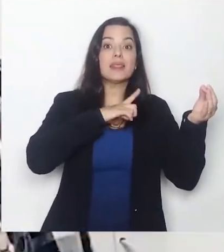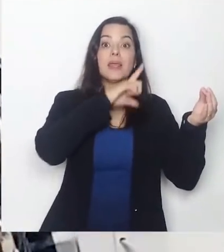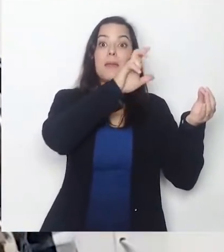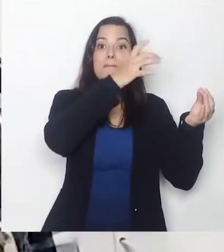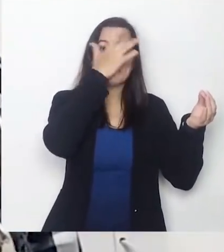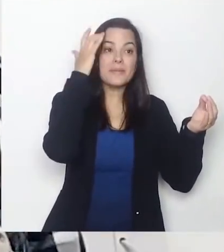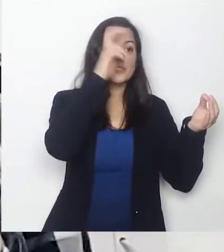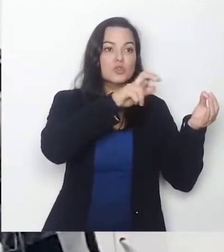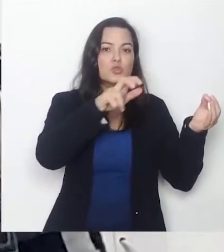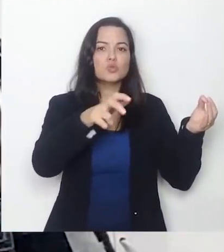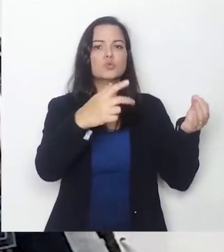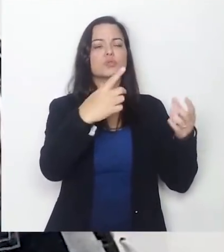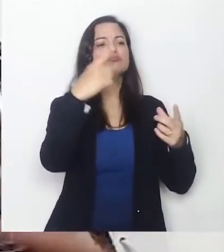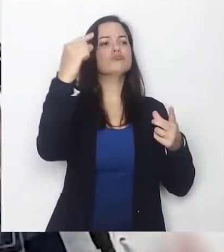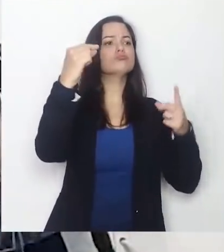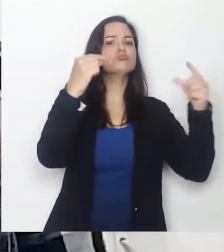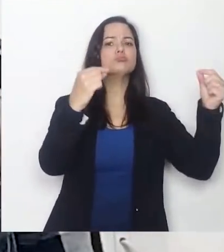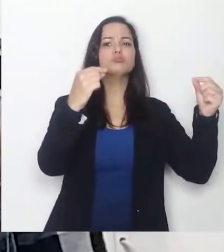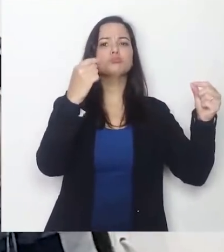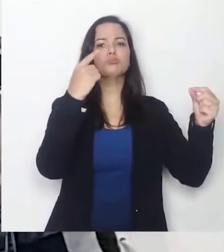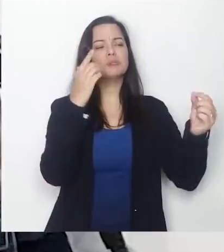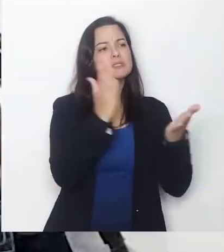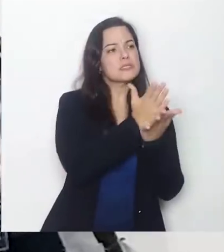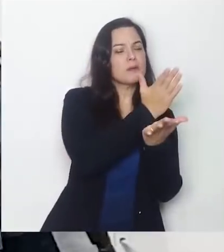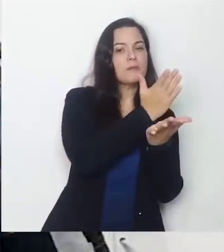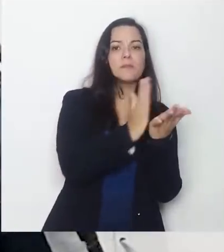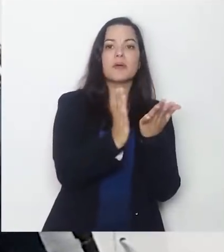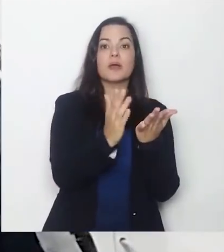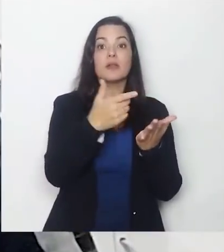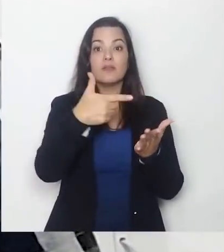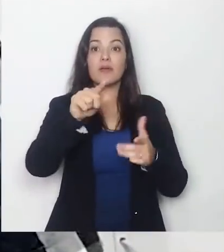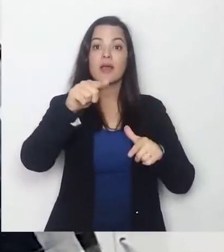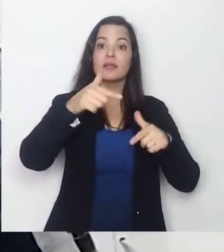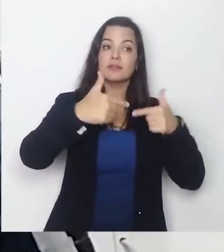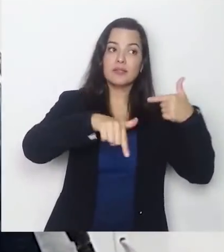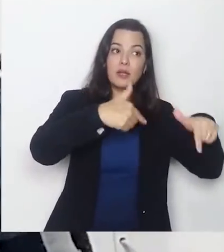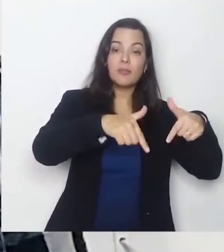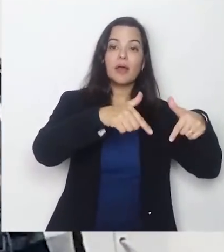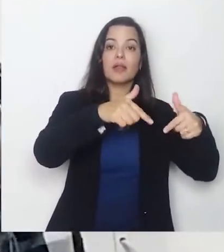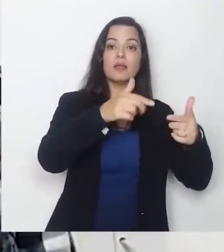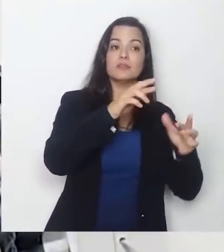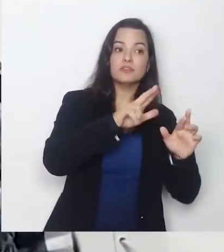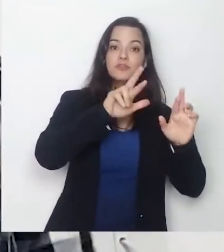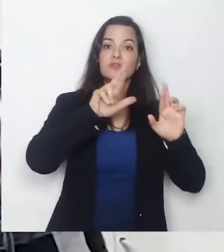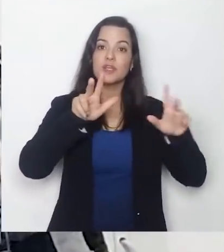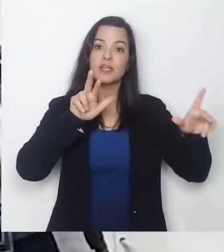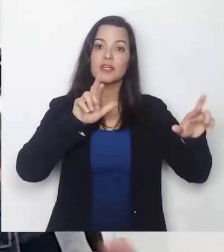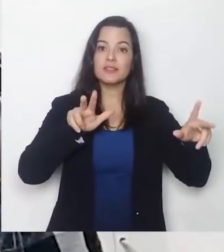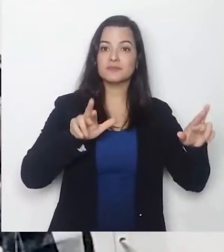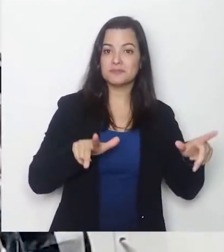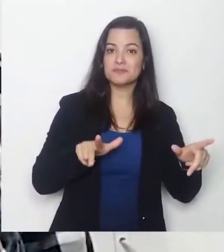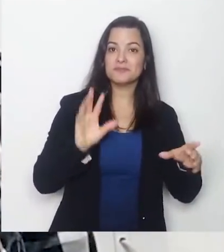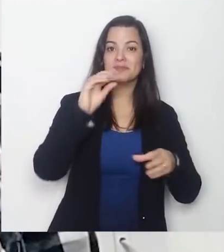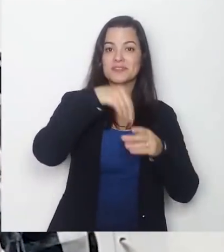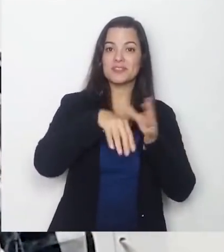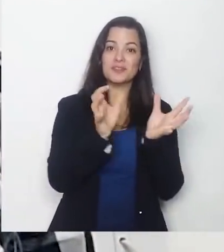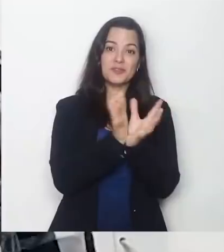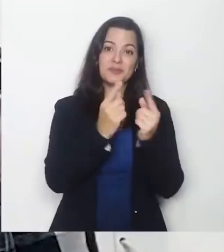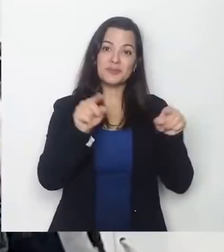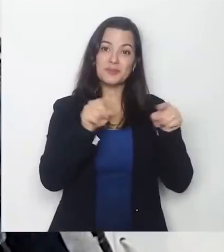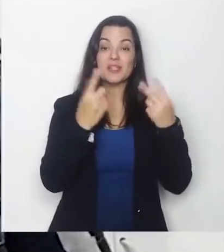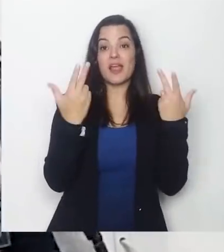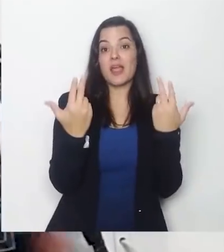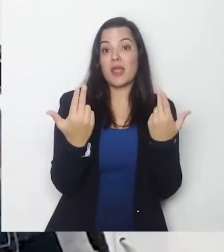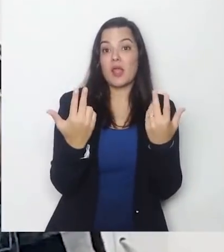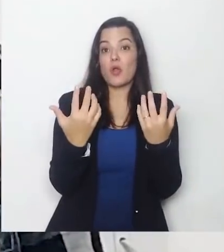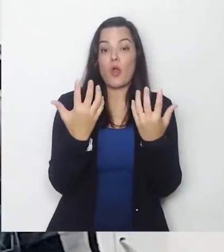para a sua função, onde ela se encaixa melhor. É isso mesmo, cada um tem uma função diferente dentro da orquestra, como